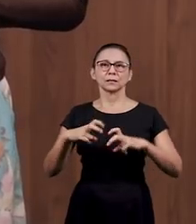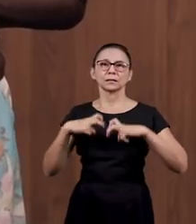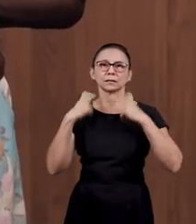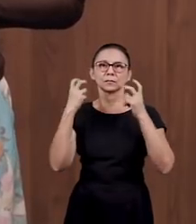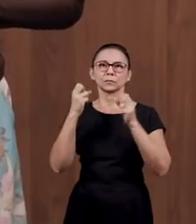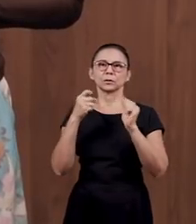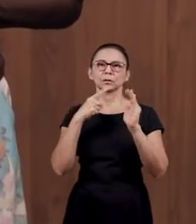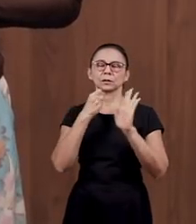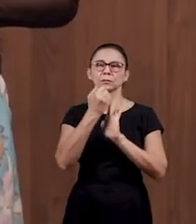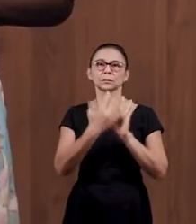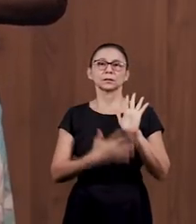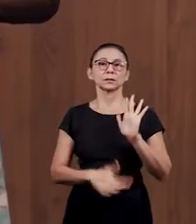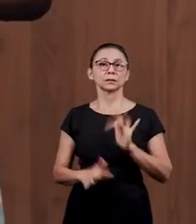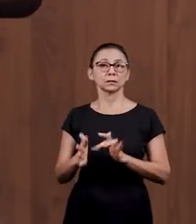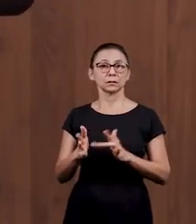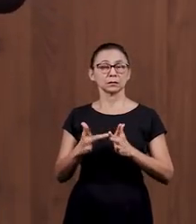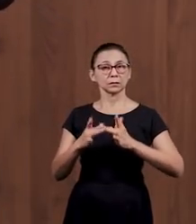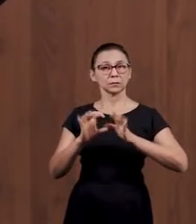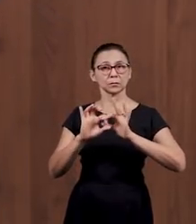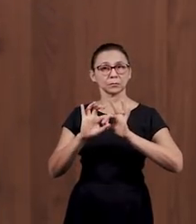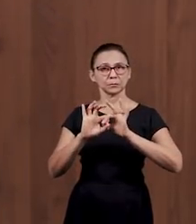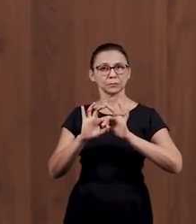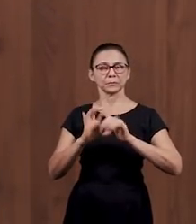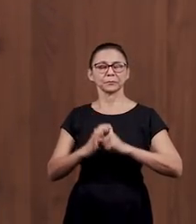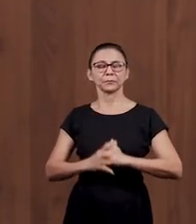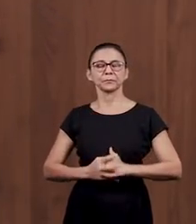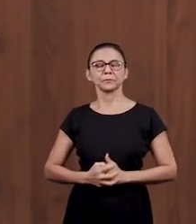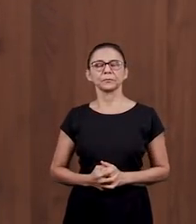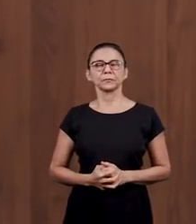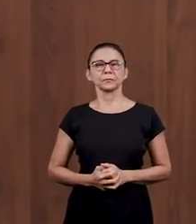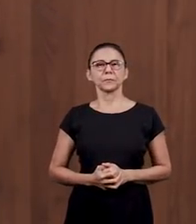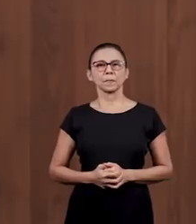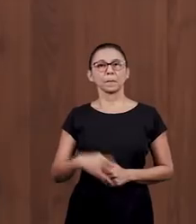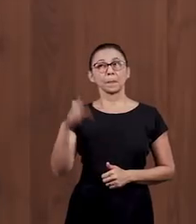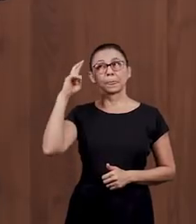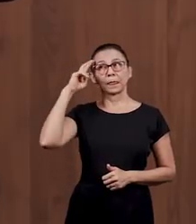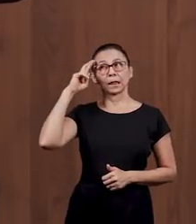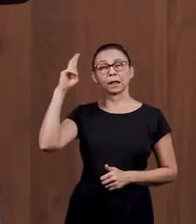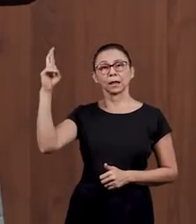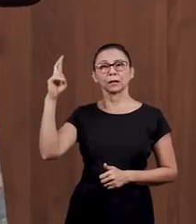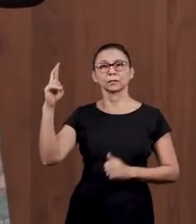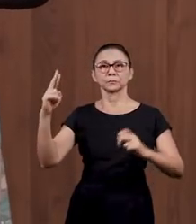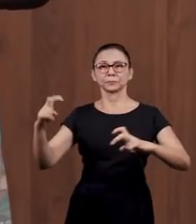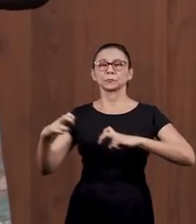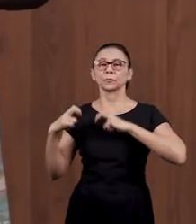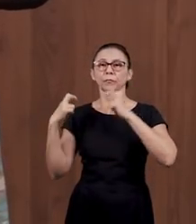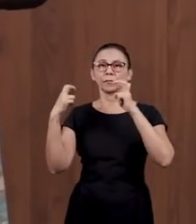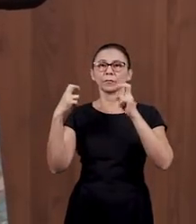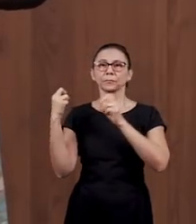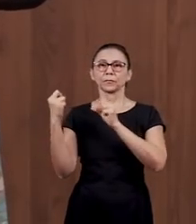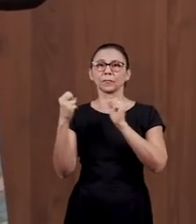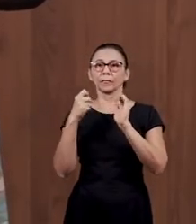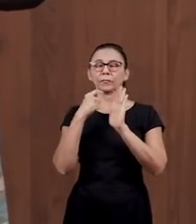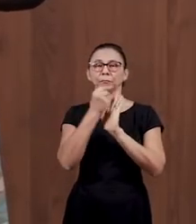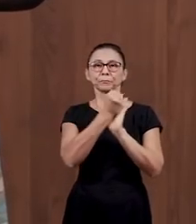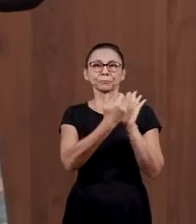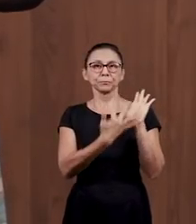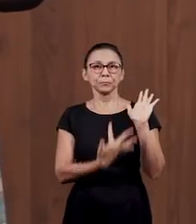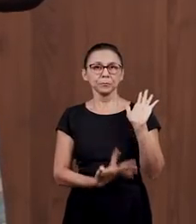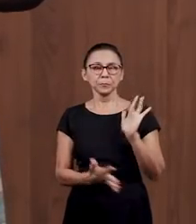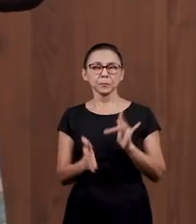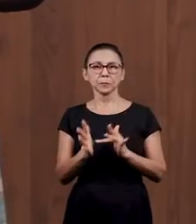pelo poder que há no sangue de Jesus. Vamos fechar os nossos olhos. Senhor, nós queremos clamar pelo poder que